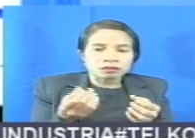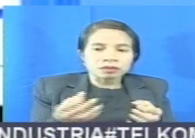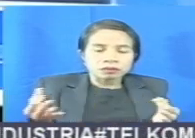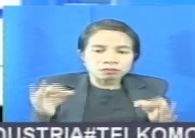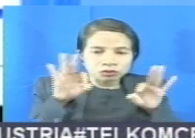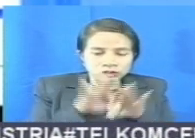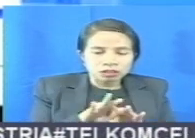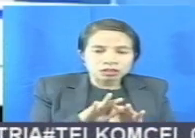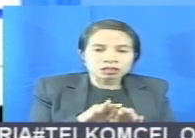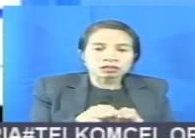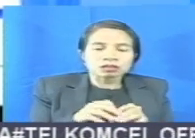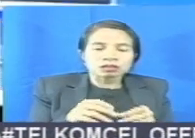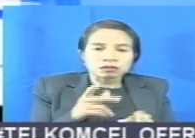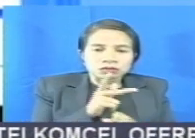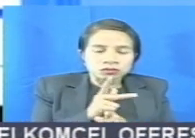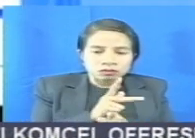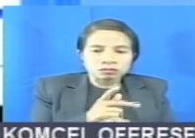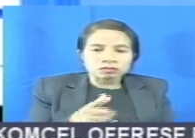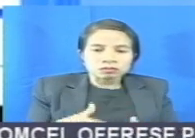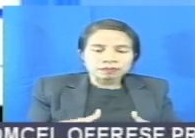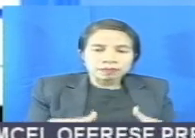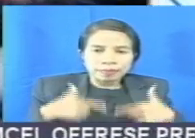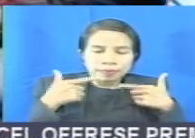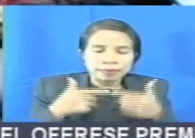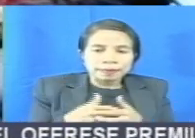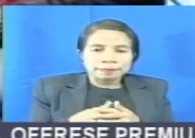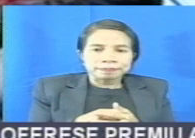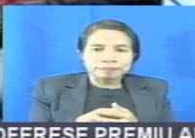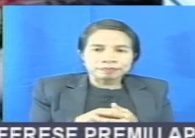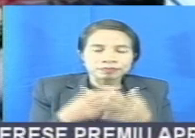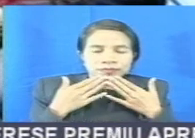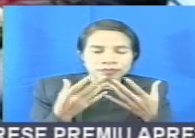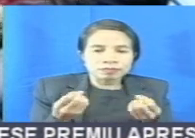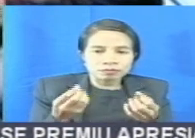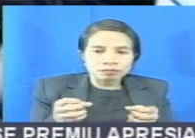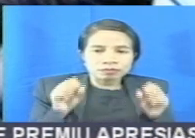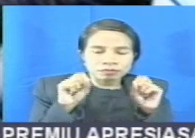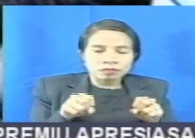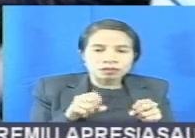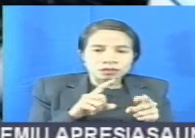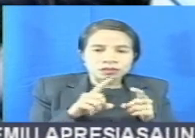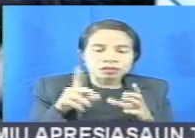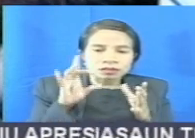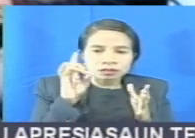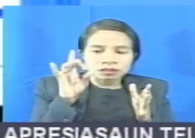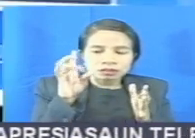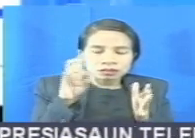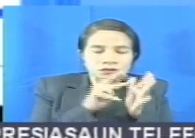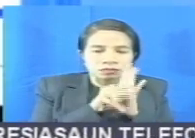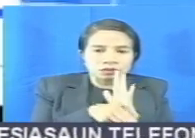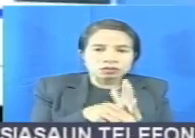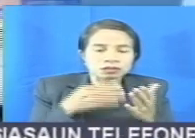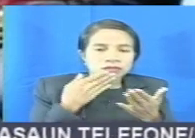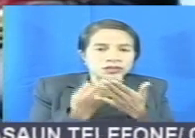salva e te pode ser na vida ou te pode ser na família tom. Obrigado para que vai ter tempo de prensa seguimento 7 minutos vai dizer no hein calanda que vai ter e